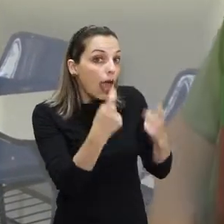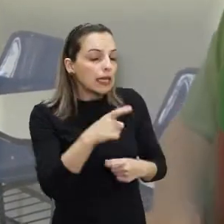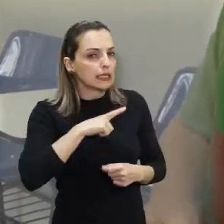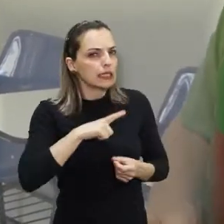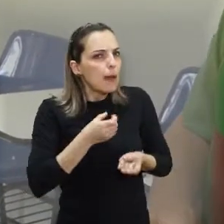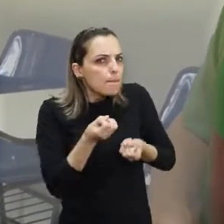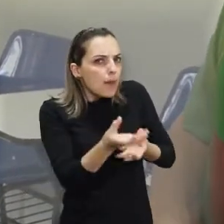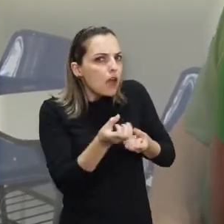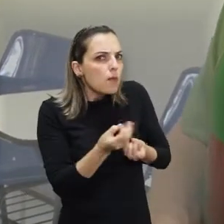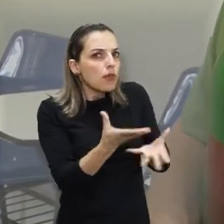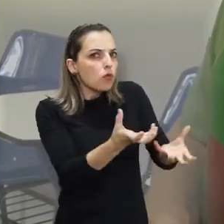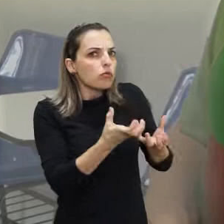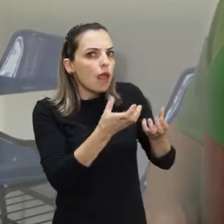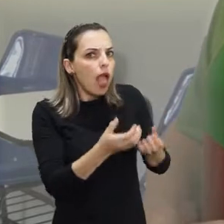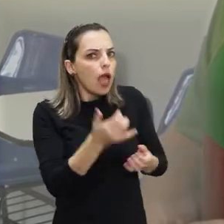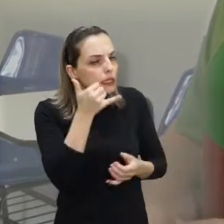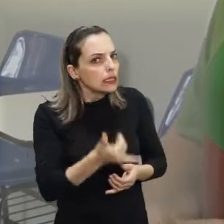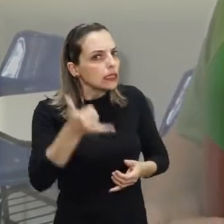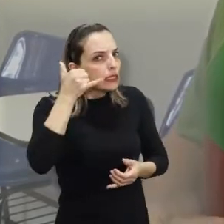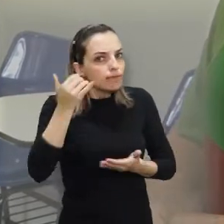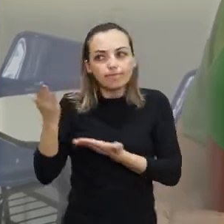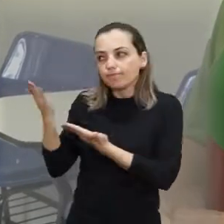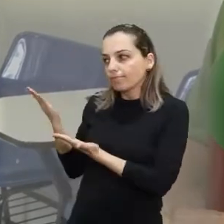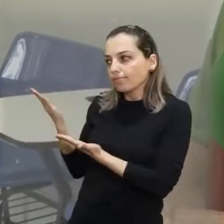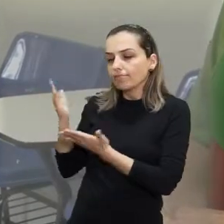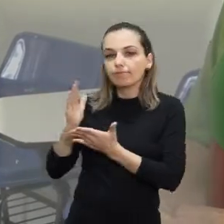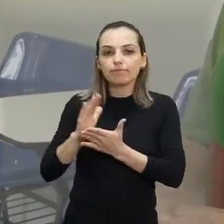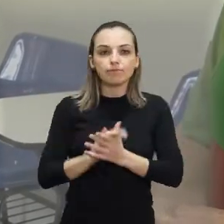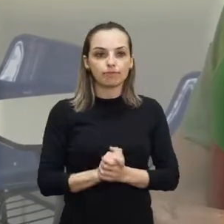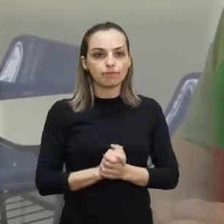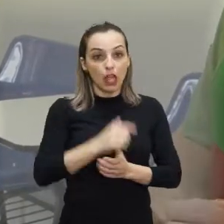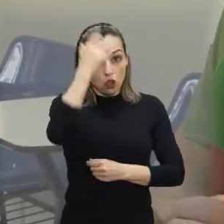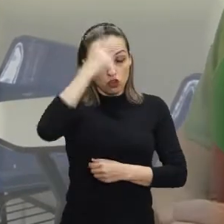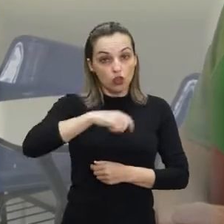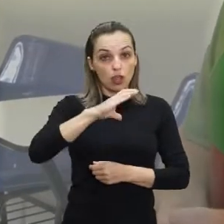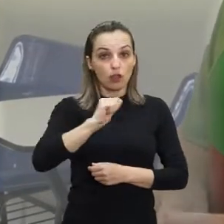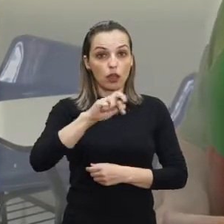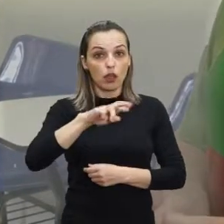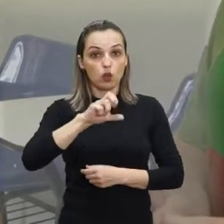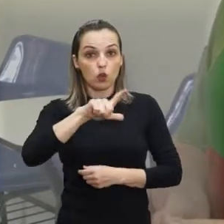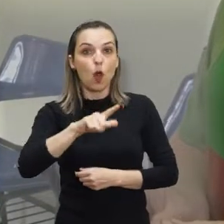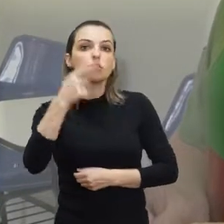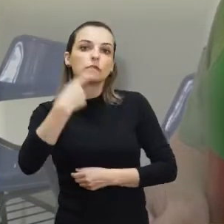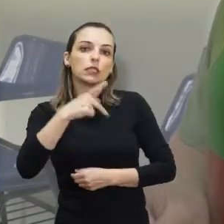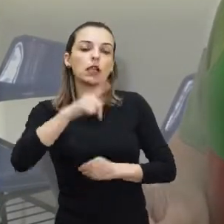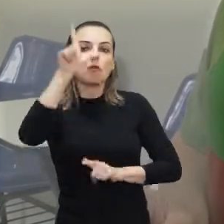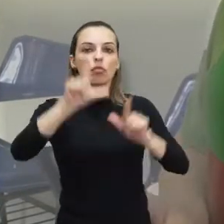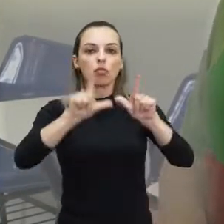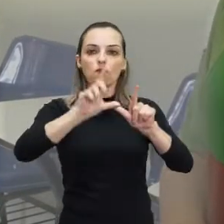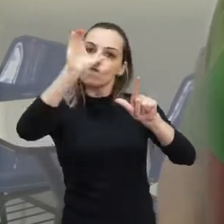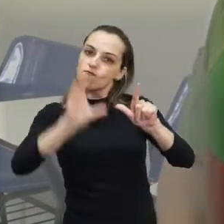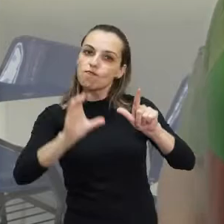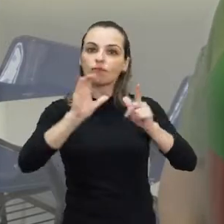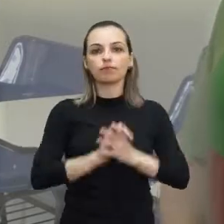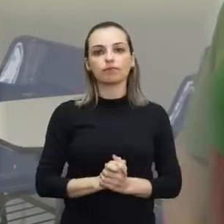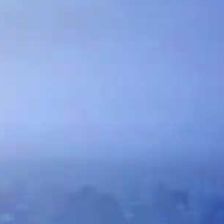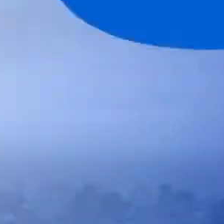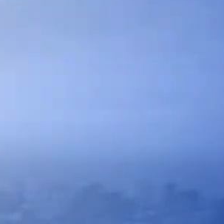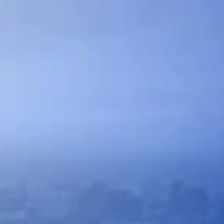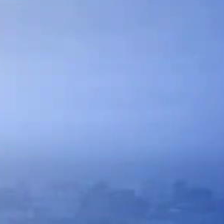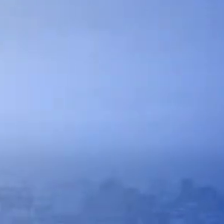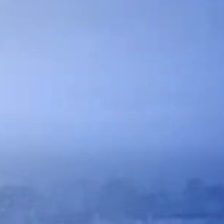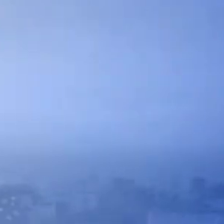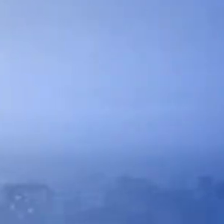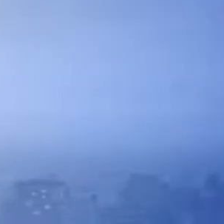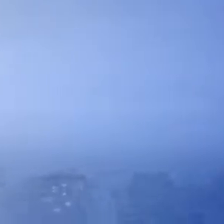que fizerem tirar qualquer dúvida é só ligar pelo número 33019 12 Carolina faria para TV Câmera